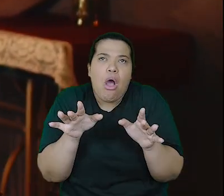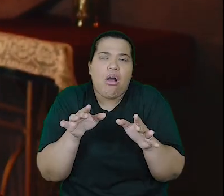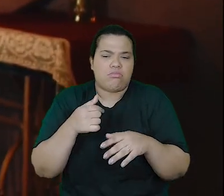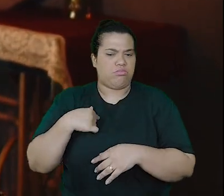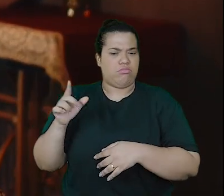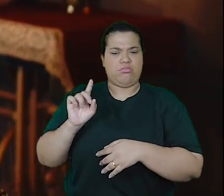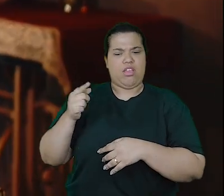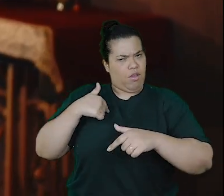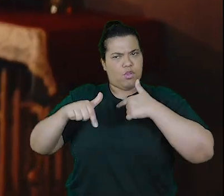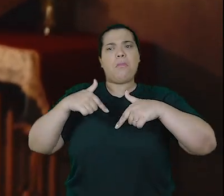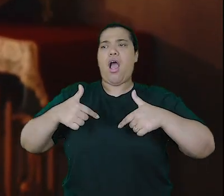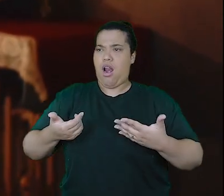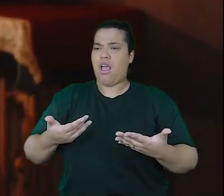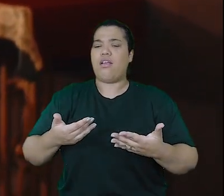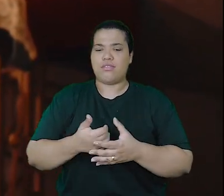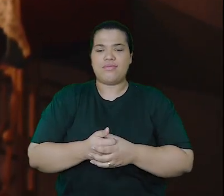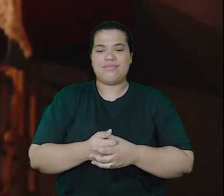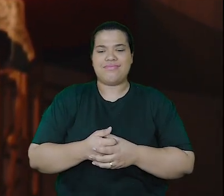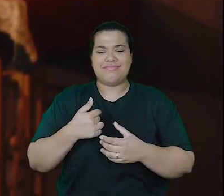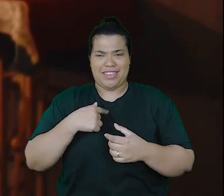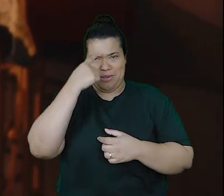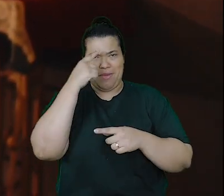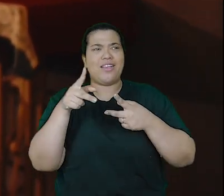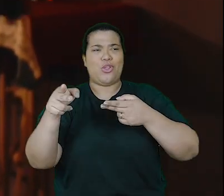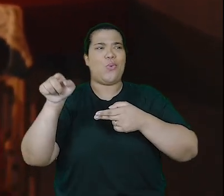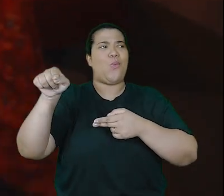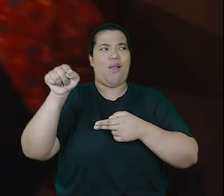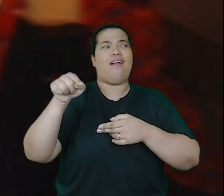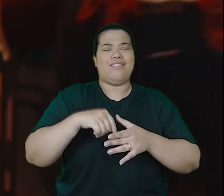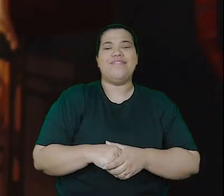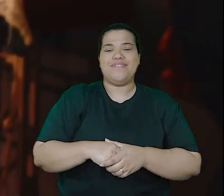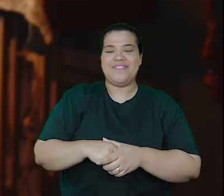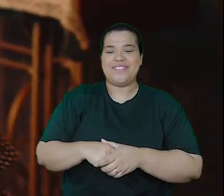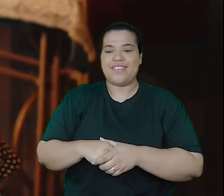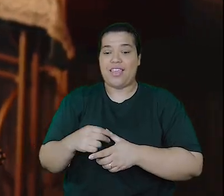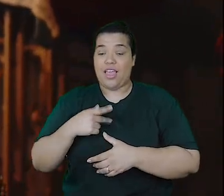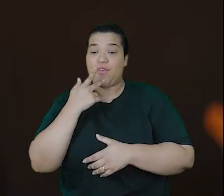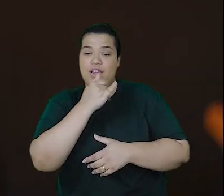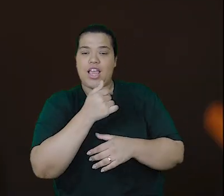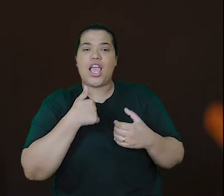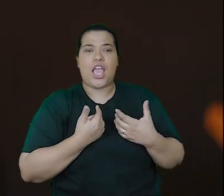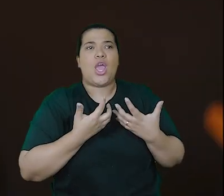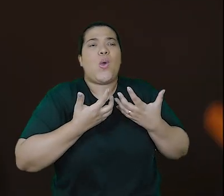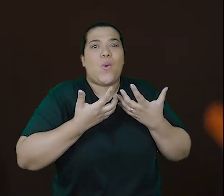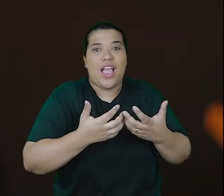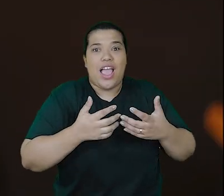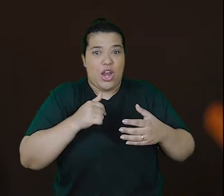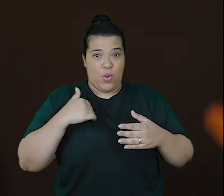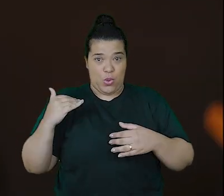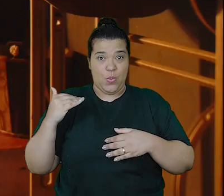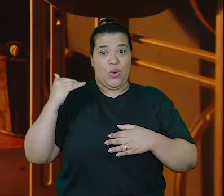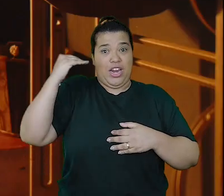É isso. Eu vou trabalhar. Eu também penso assim. Eu quero trabalhar. Eu falei para ela hoje, eu quero ser, quando